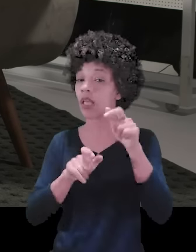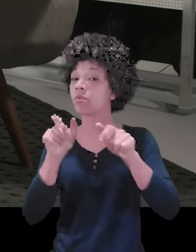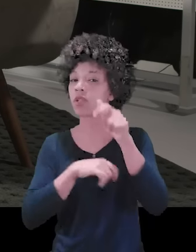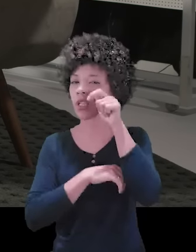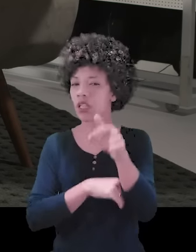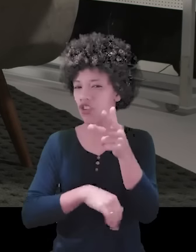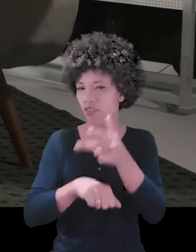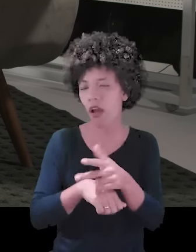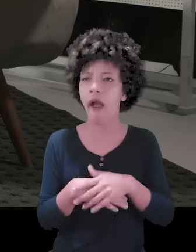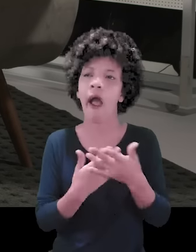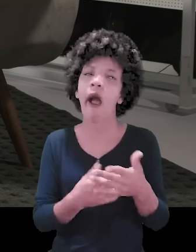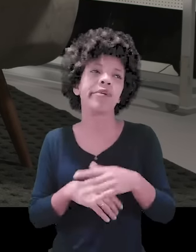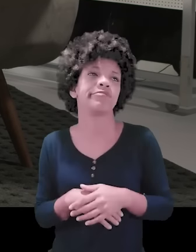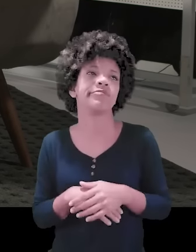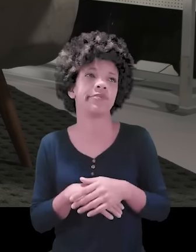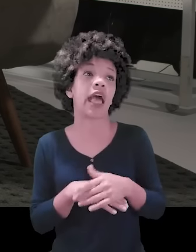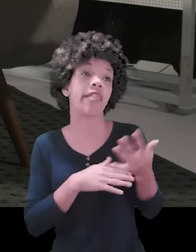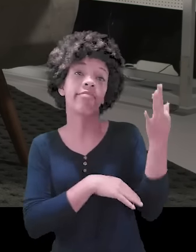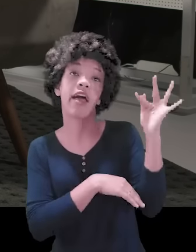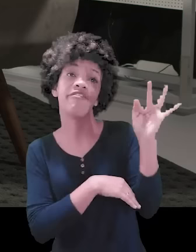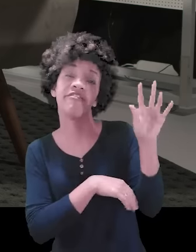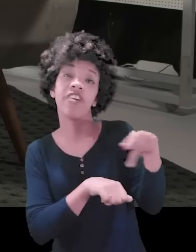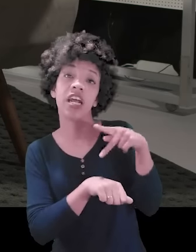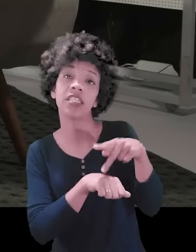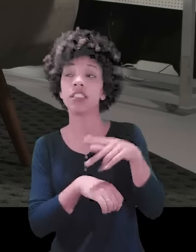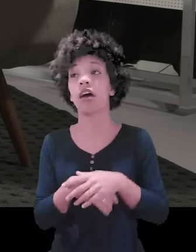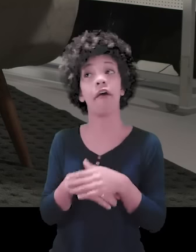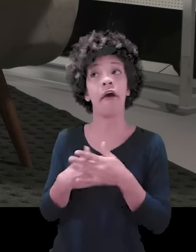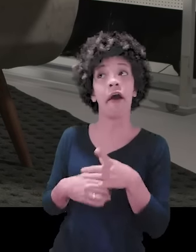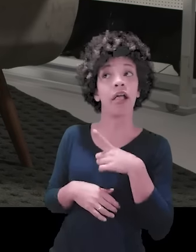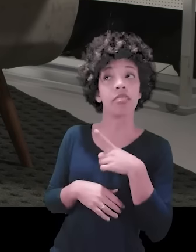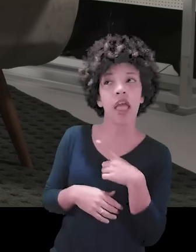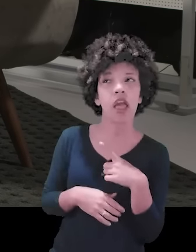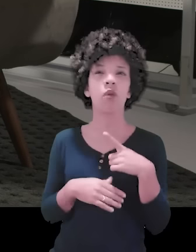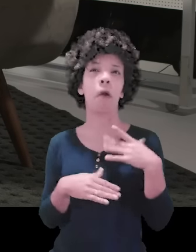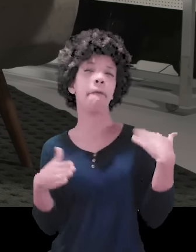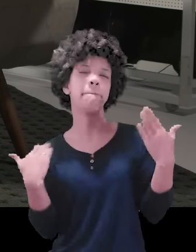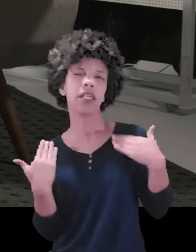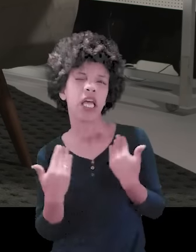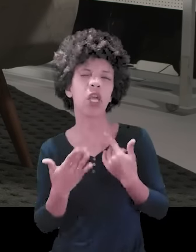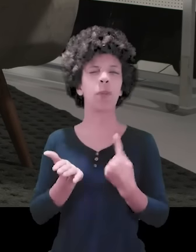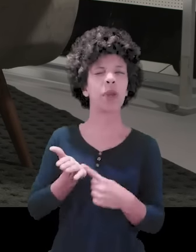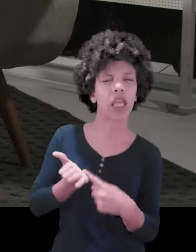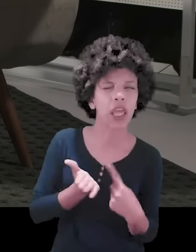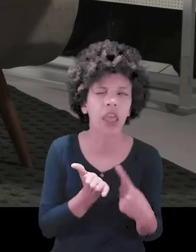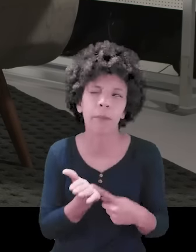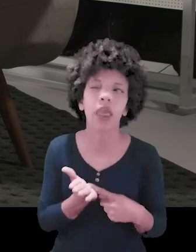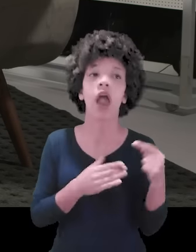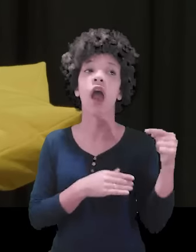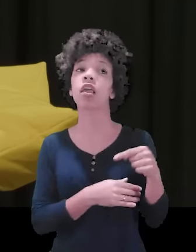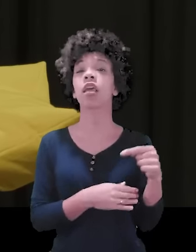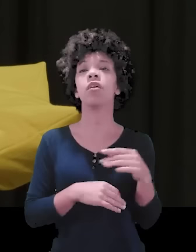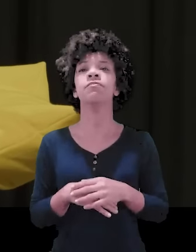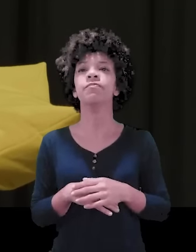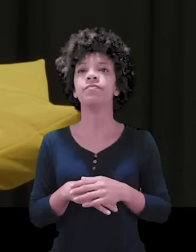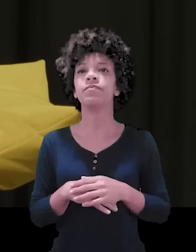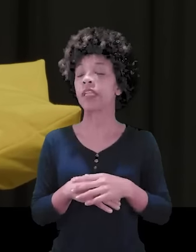estar assistindo esse vídeo tô aqui na França e tem um rolezinho esqueminha aqui é